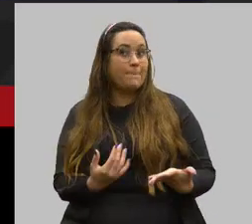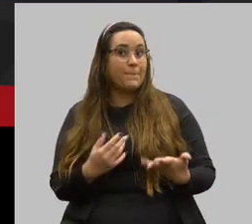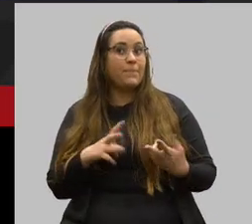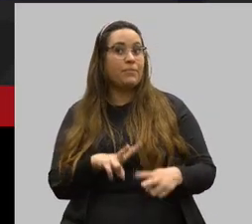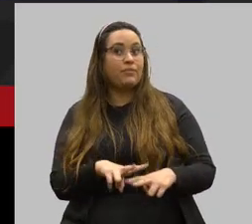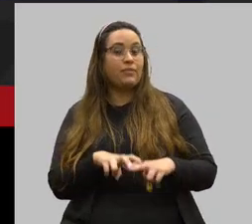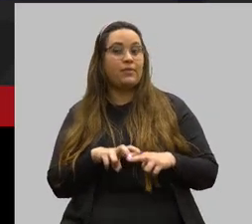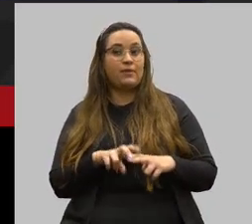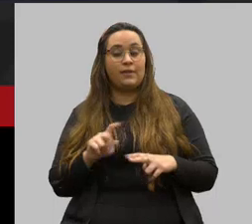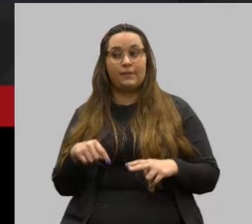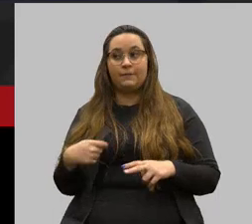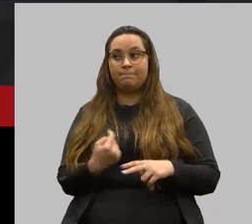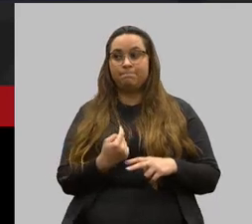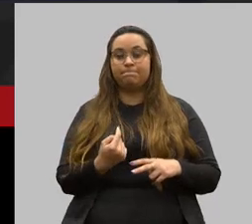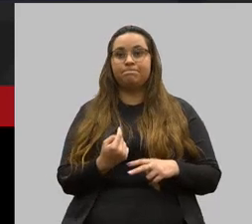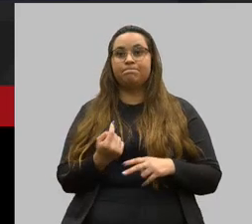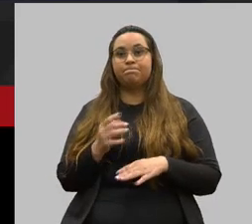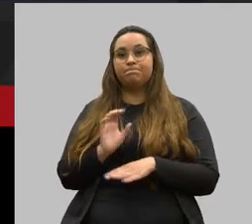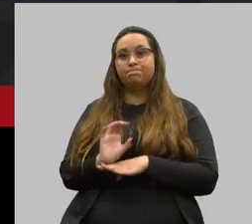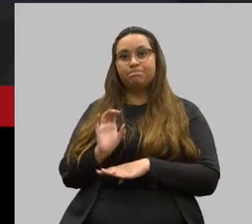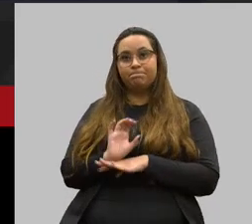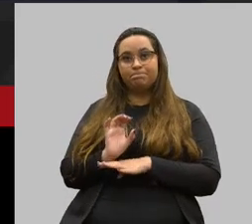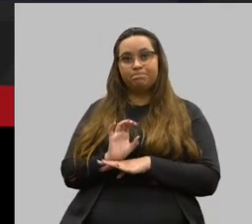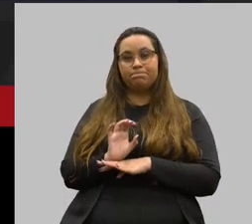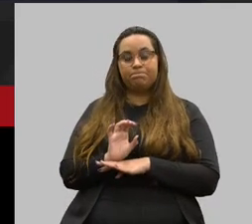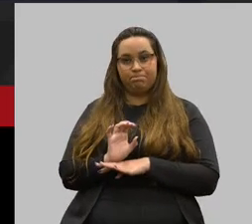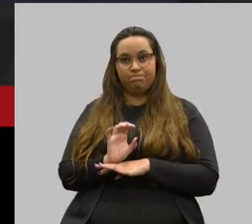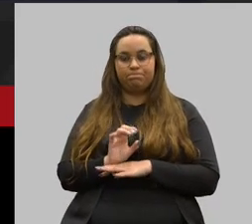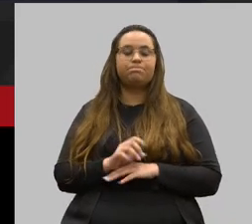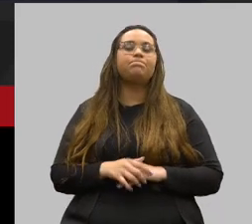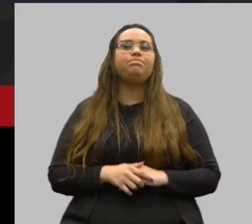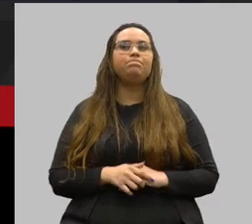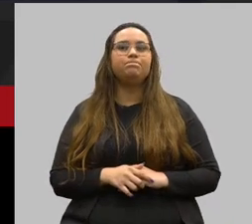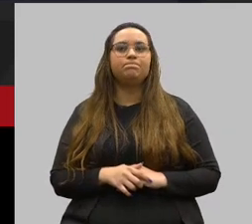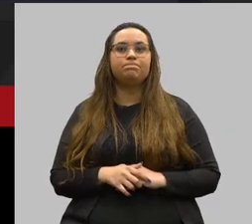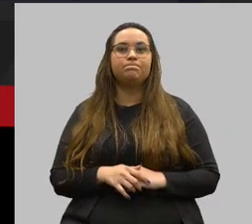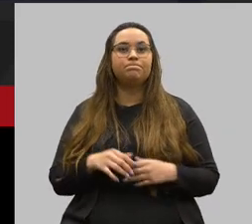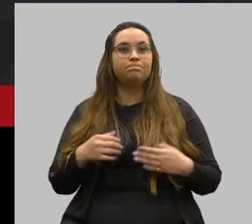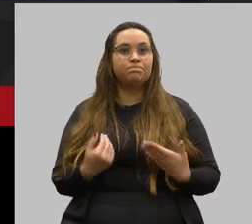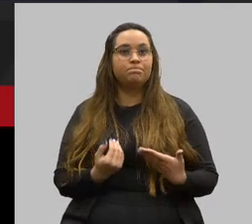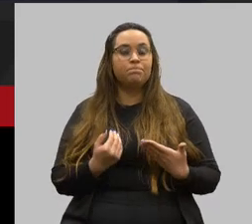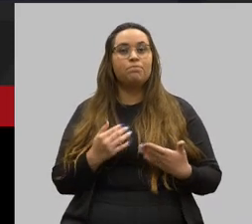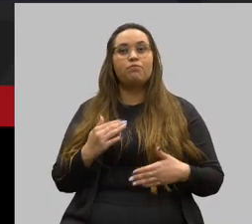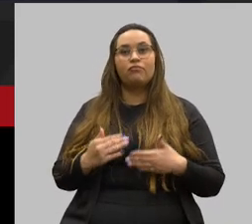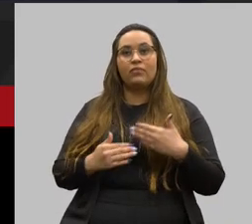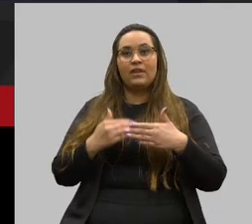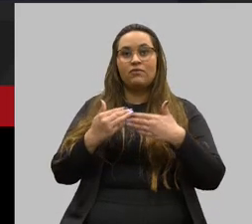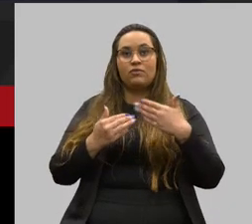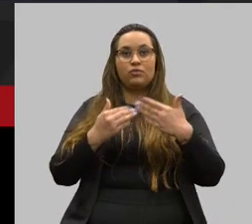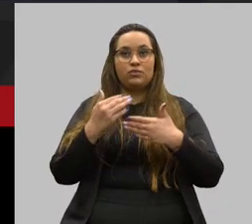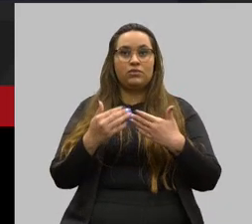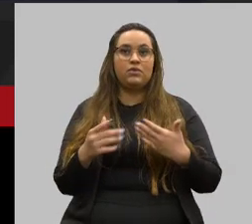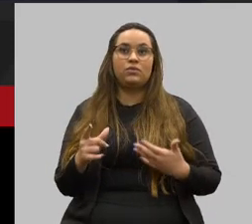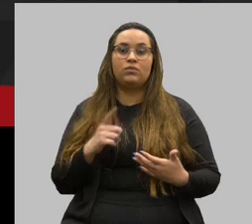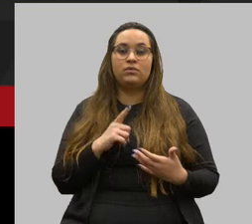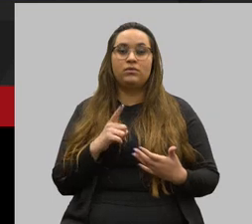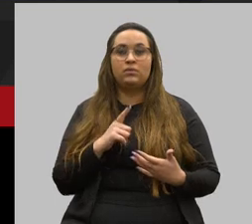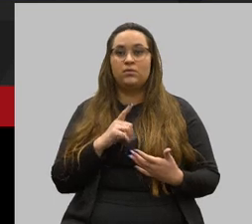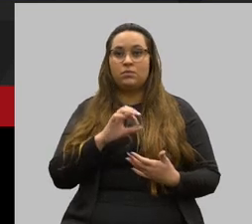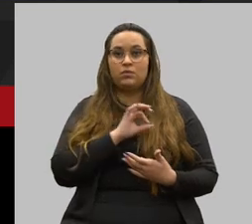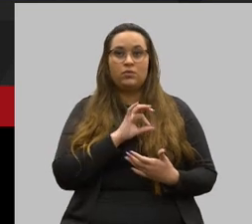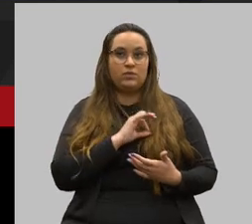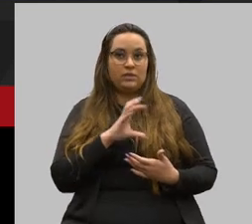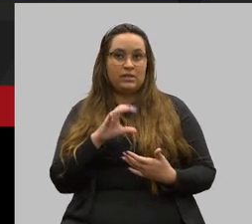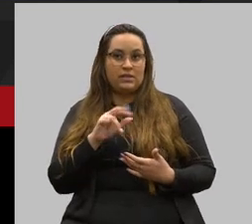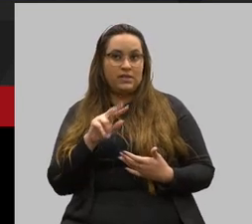capacitamos todo o nosso efetivo bem eh No que diz respeito à evolução do efetivo da Polícia Civil eh nos